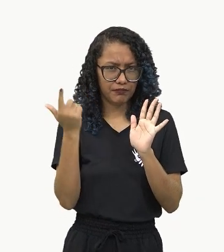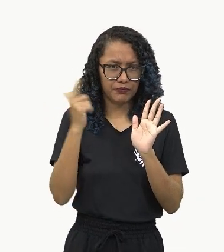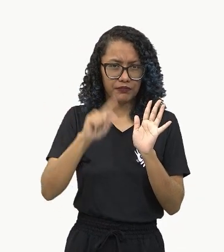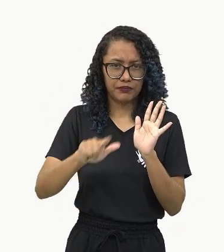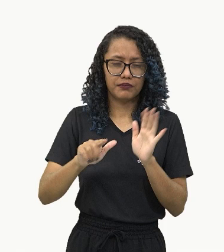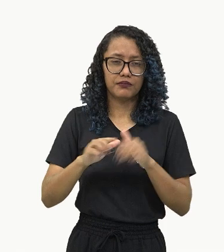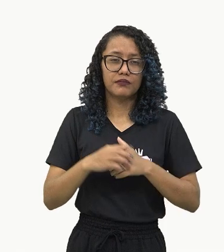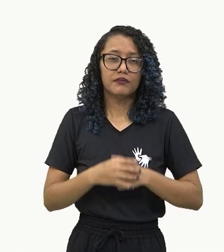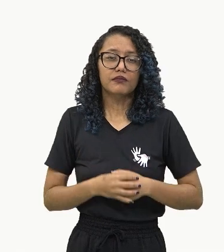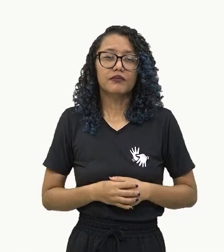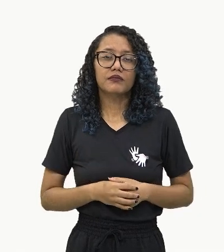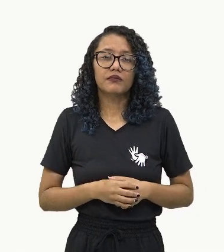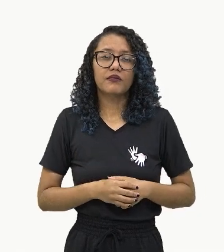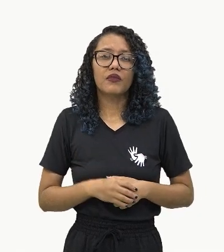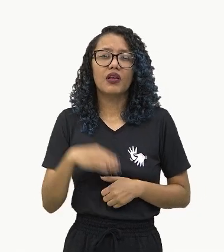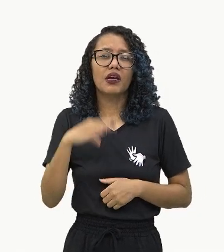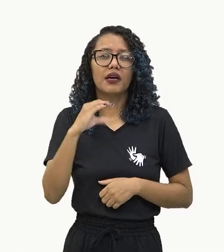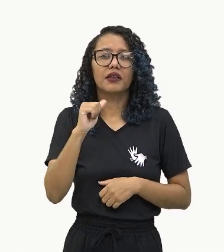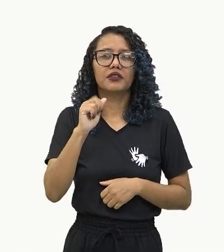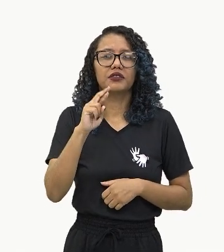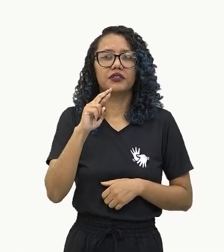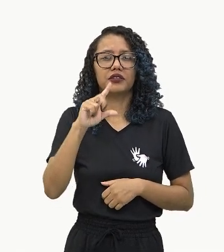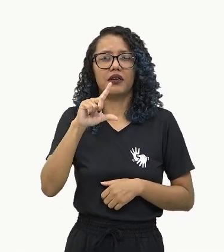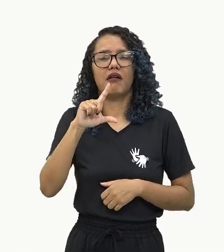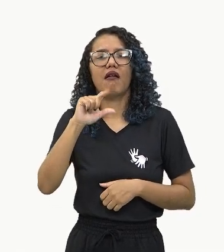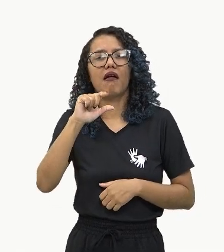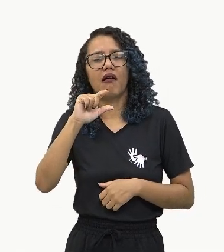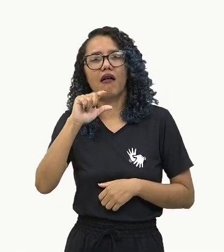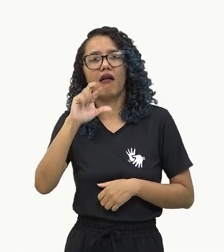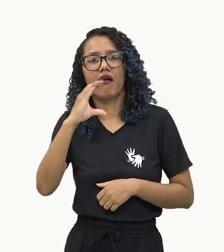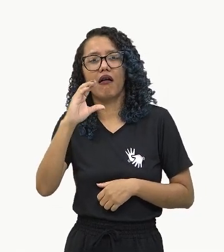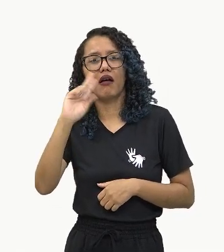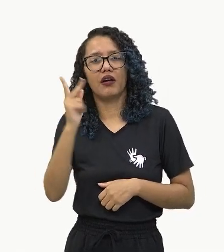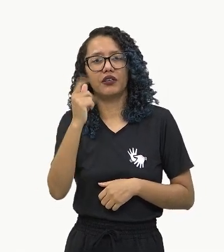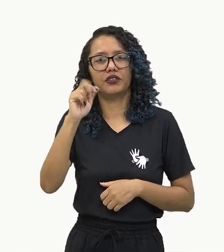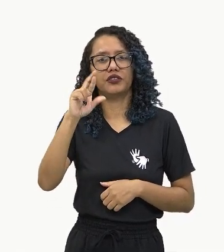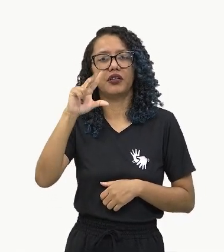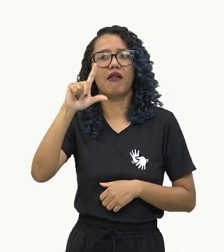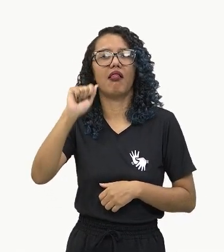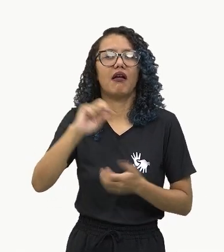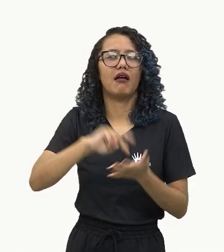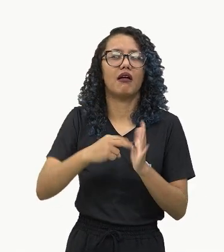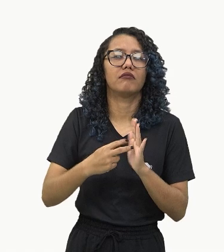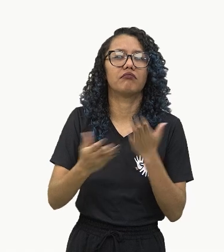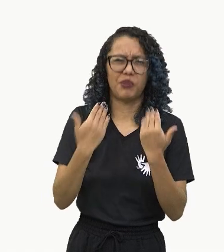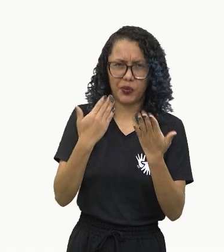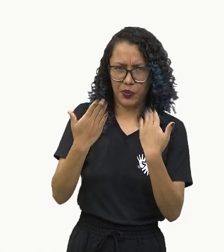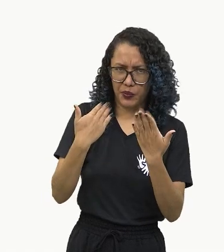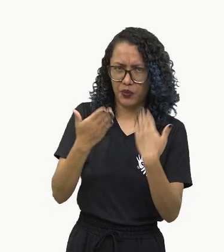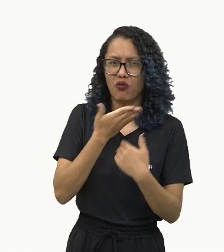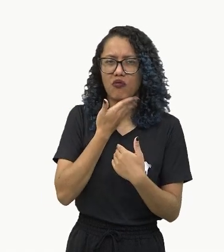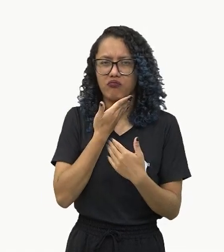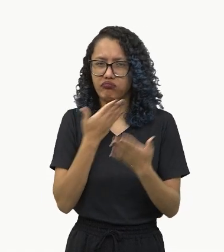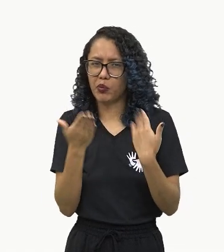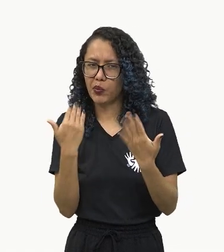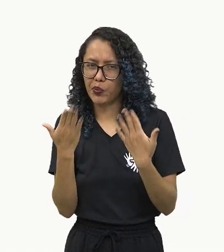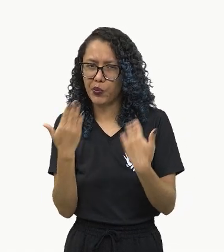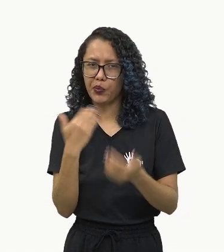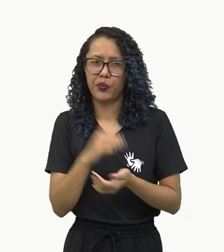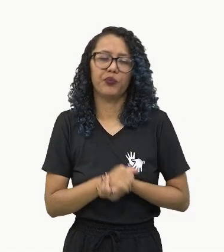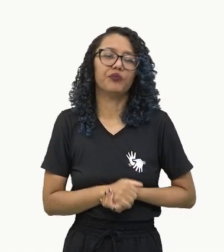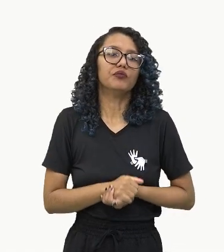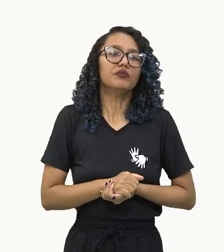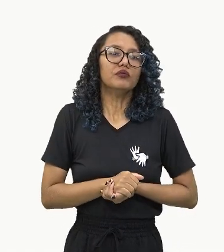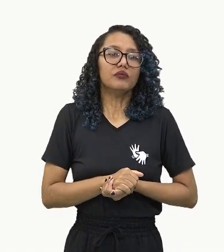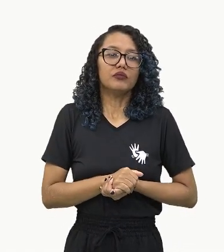Charla entre 2 amigos. Charla é um bate-papo, ok? Um diálogo, um bate-papo. E tu, que has hecho? Olha aqui,